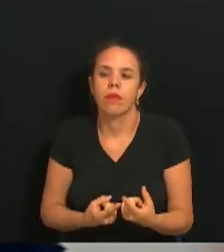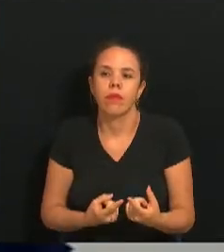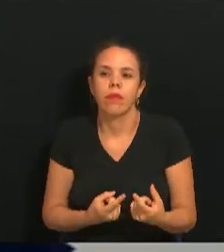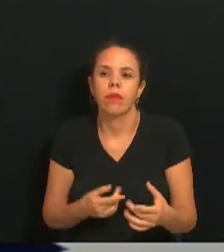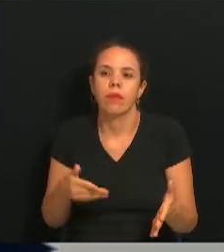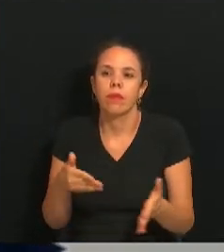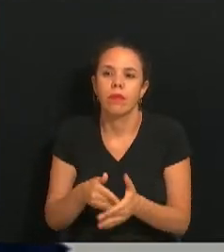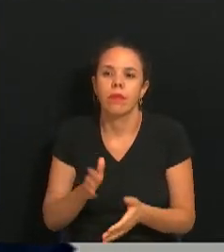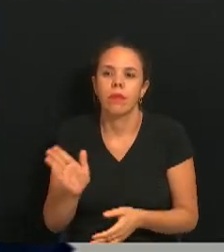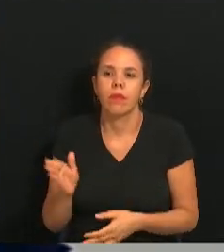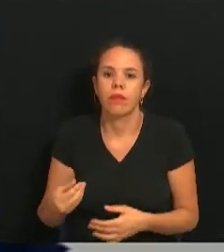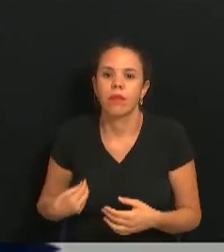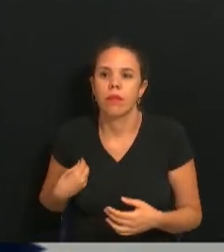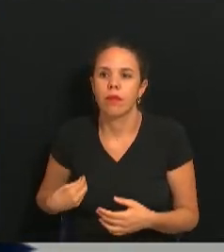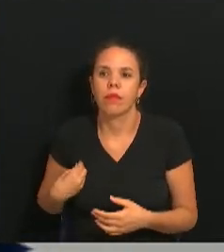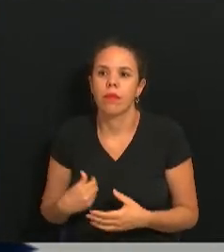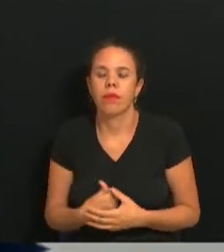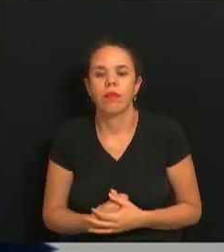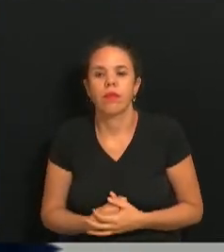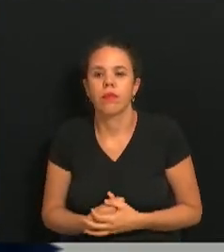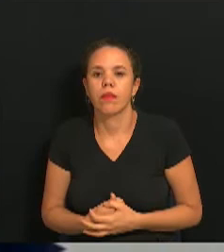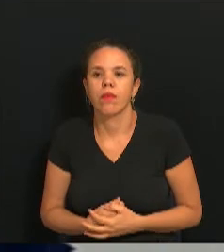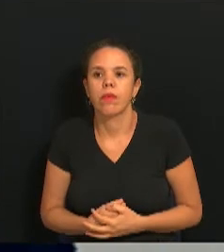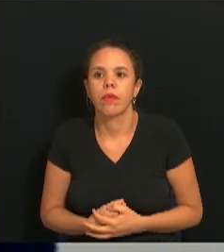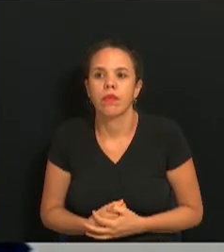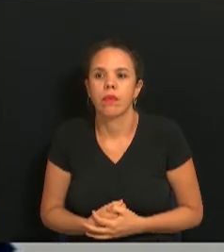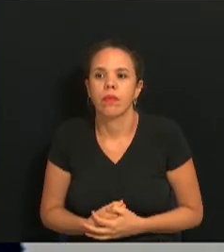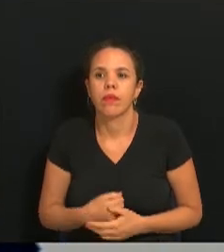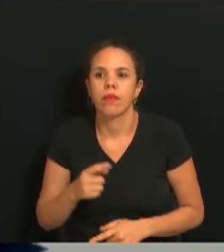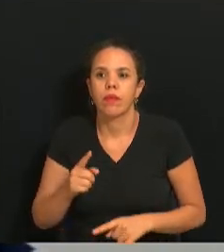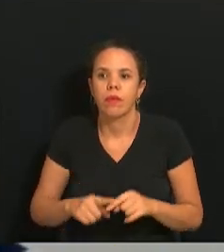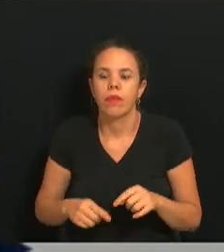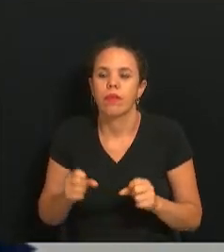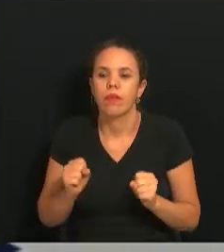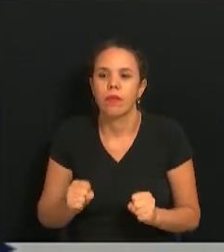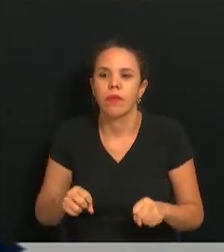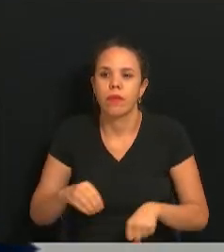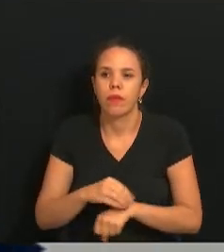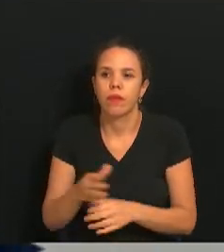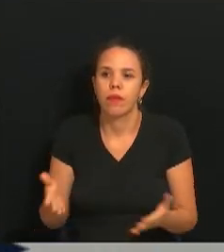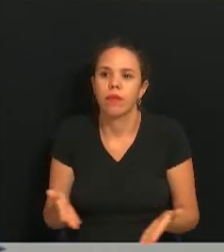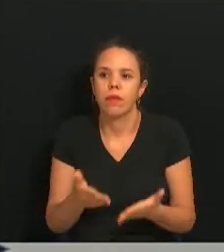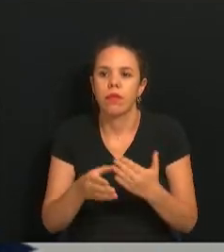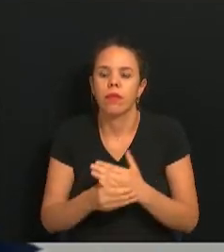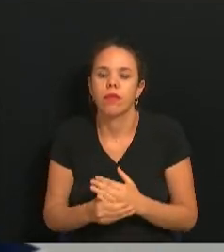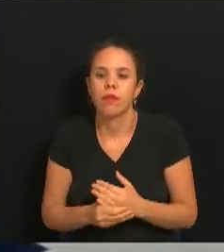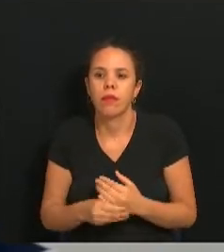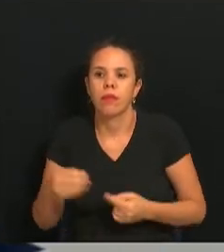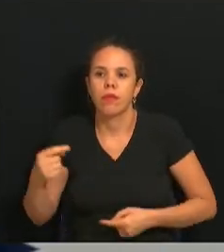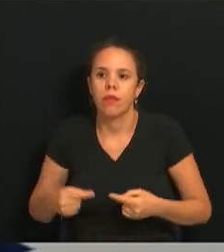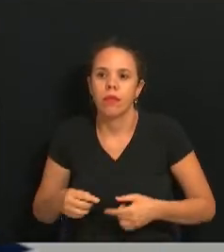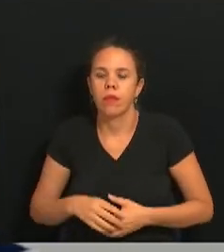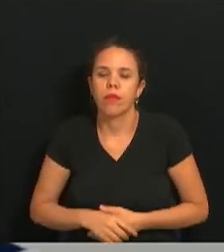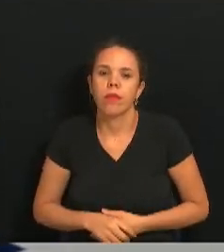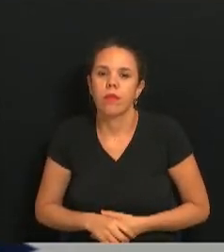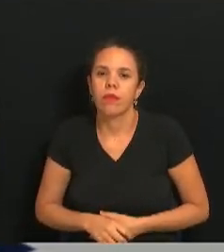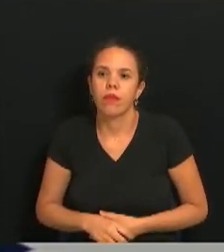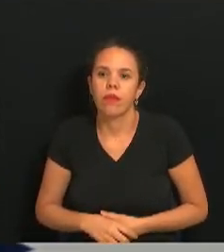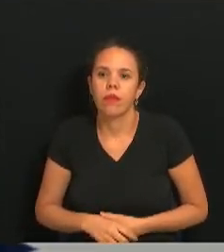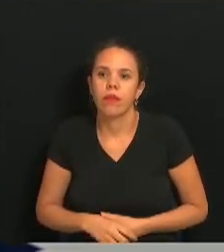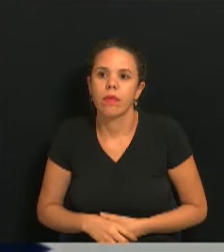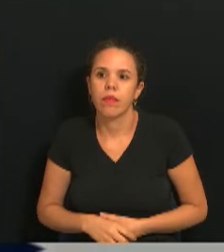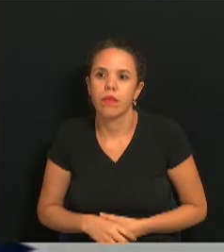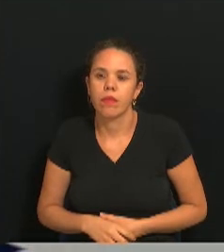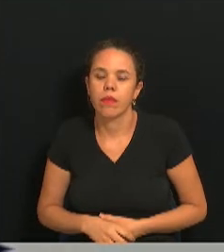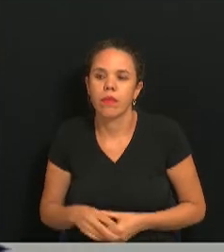que já estavam para serem materializados, nós podemos trazer à baia, trazer a discussão e está